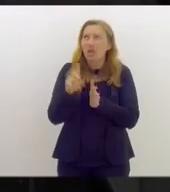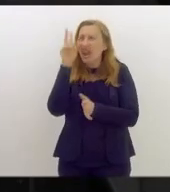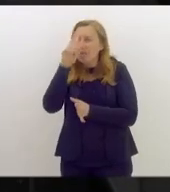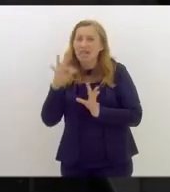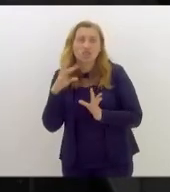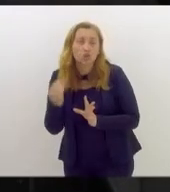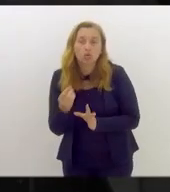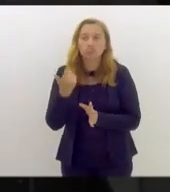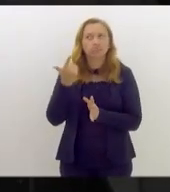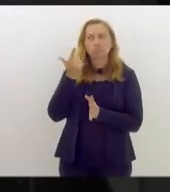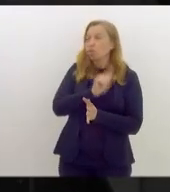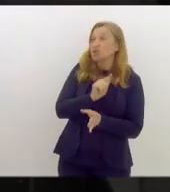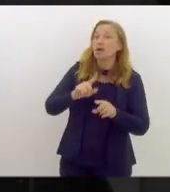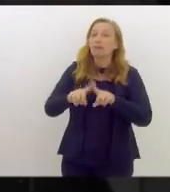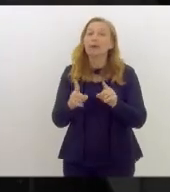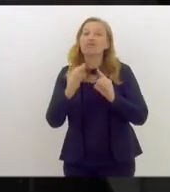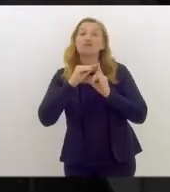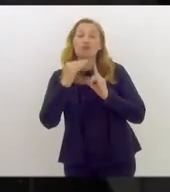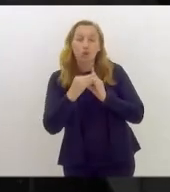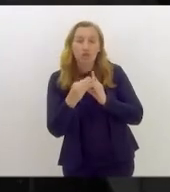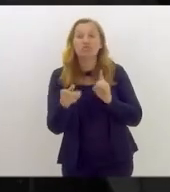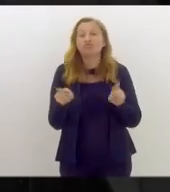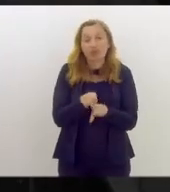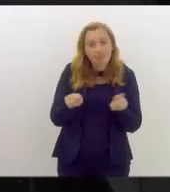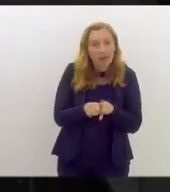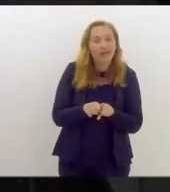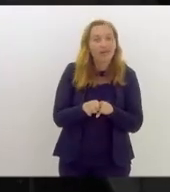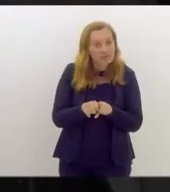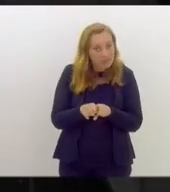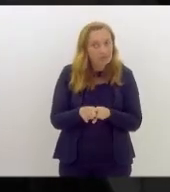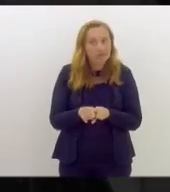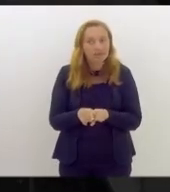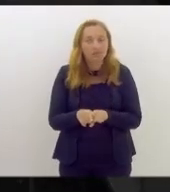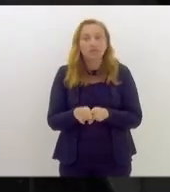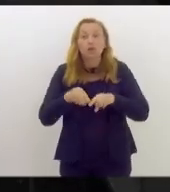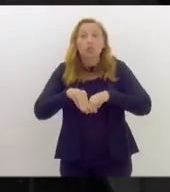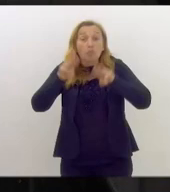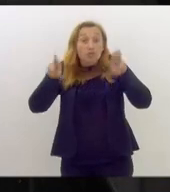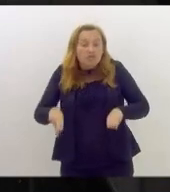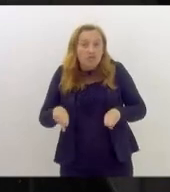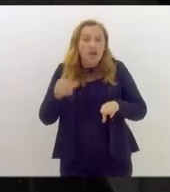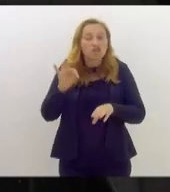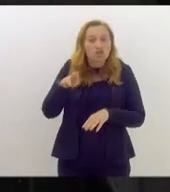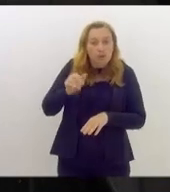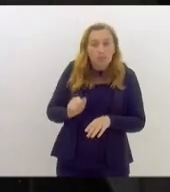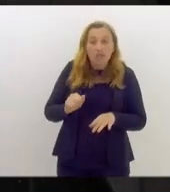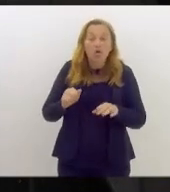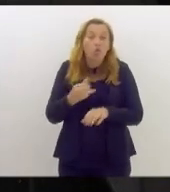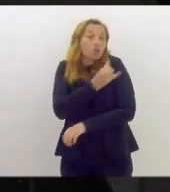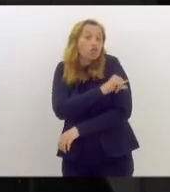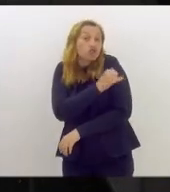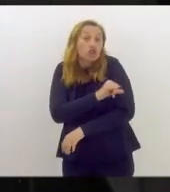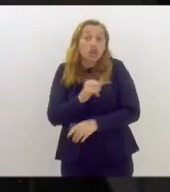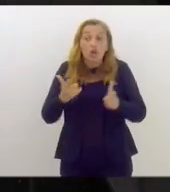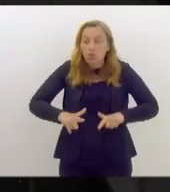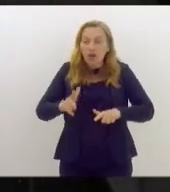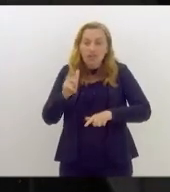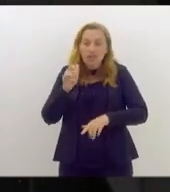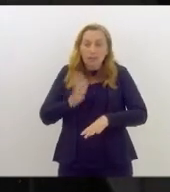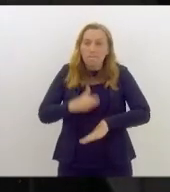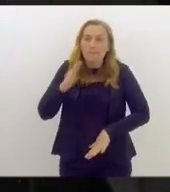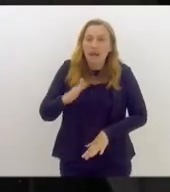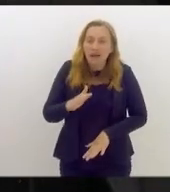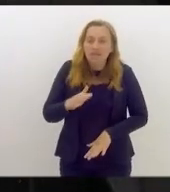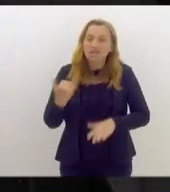para começar pela Fiocruz o lncc o cbpf museu de astronomia então o Rio de Janeiro é o estado que tem o maior acervo